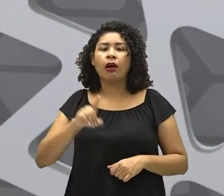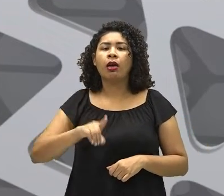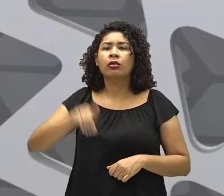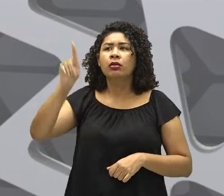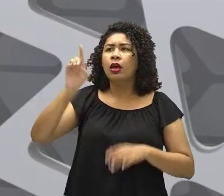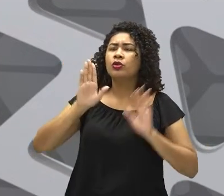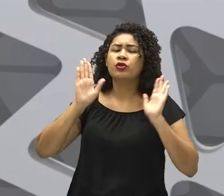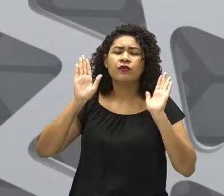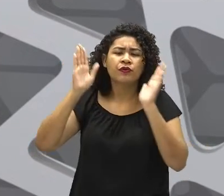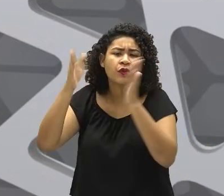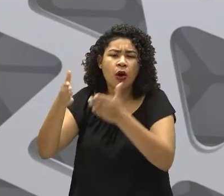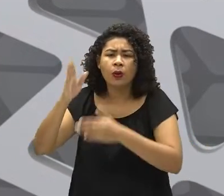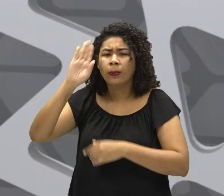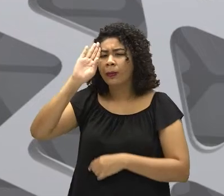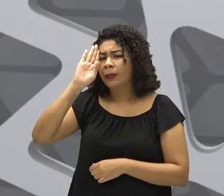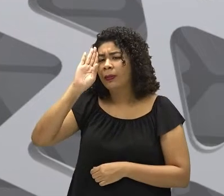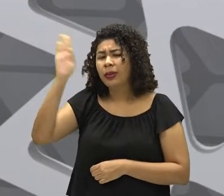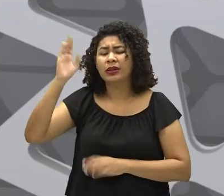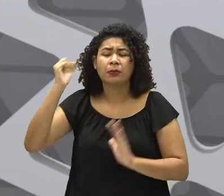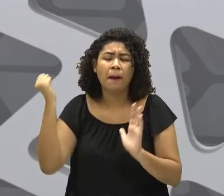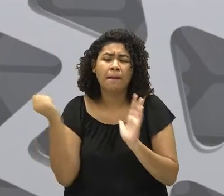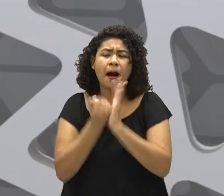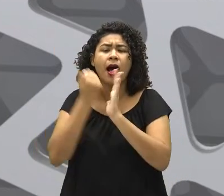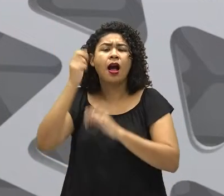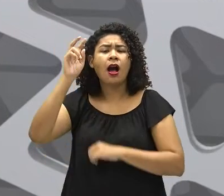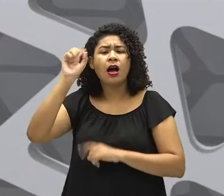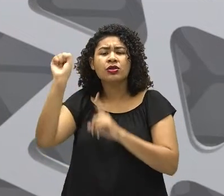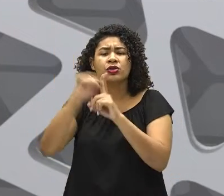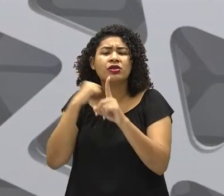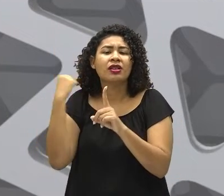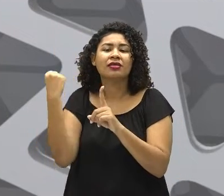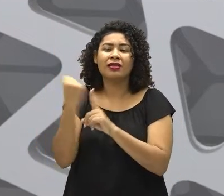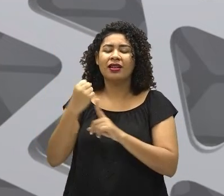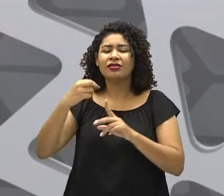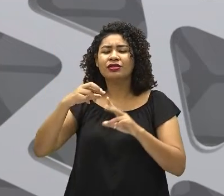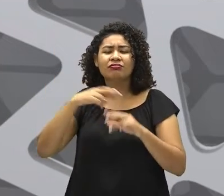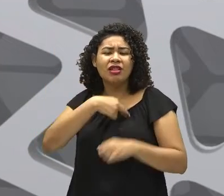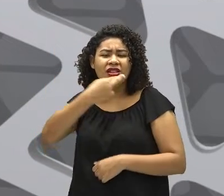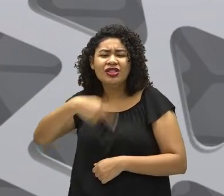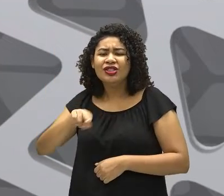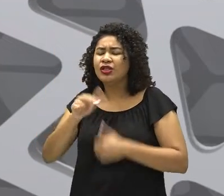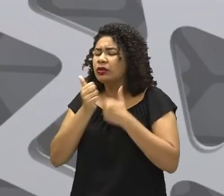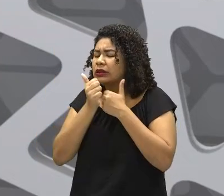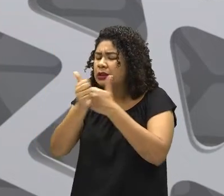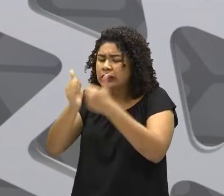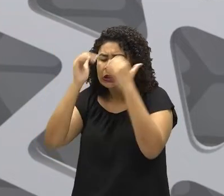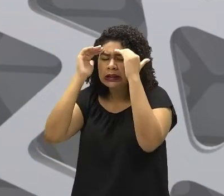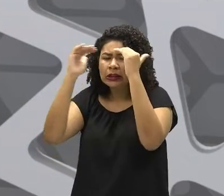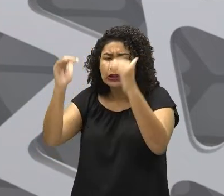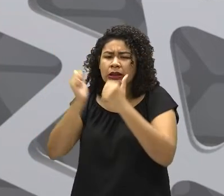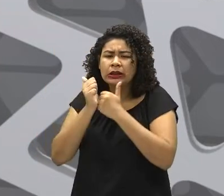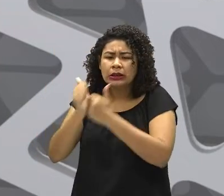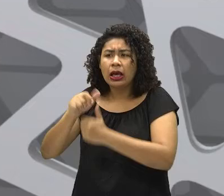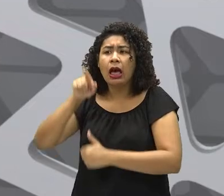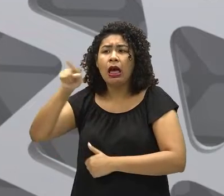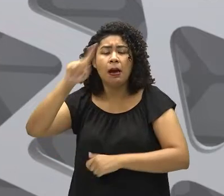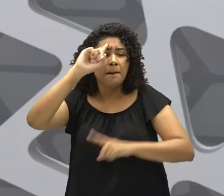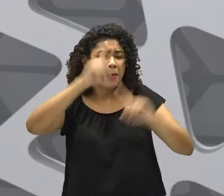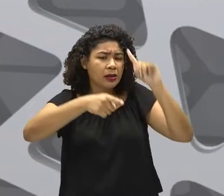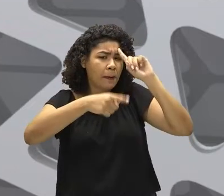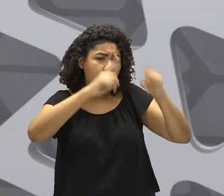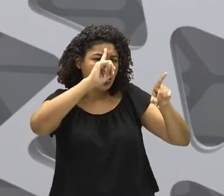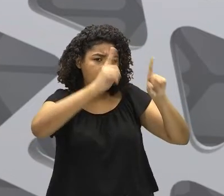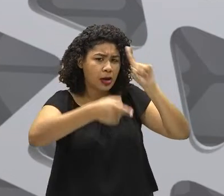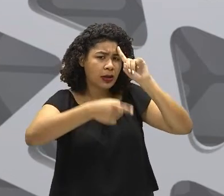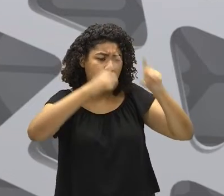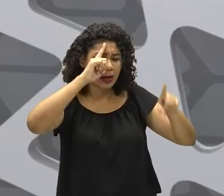como era marcado ali a sociedade, né, por forte religiosidade, era o que comandava a vida de todas as pessoas, tanto